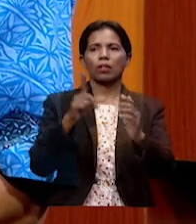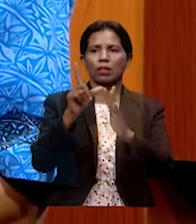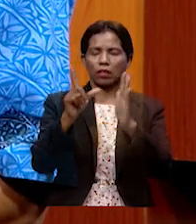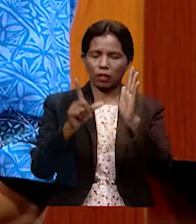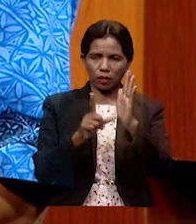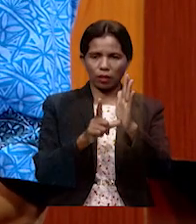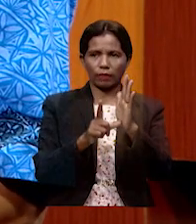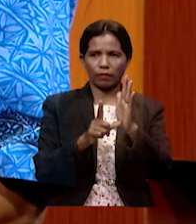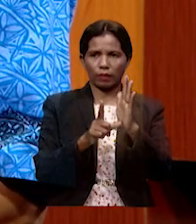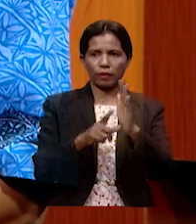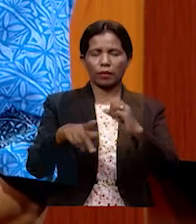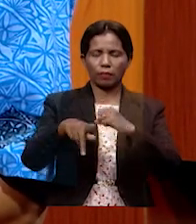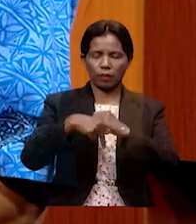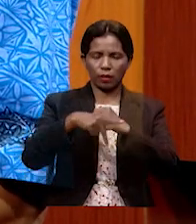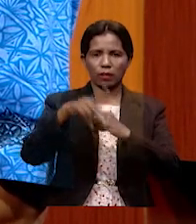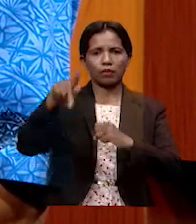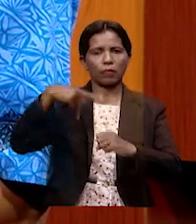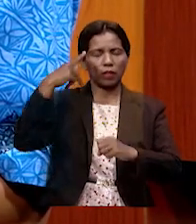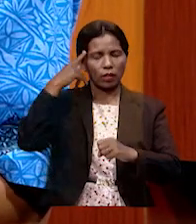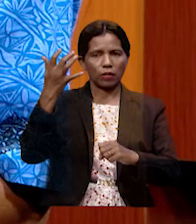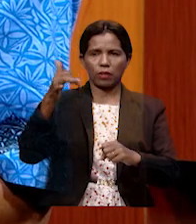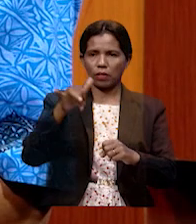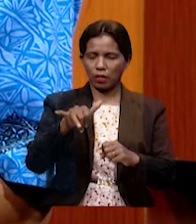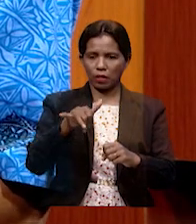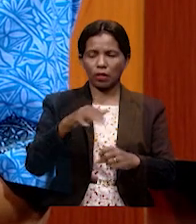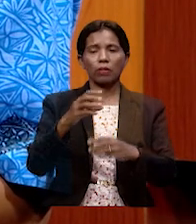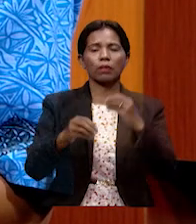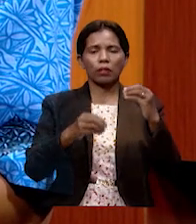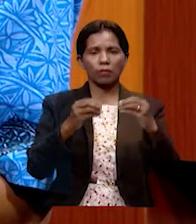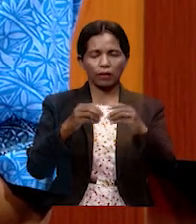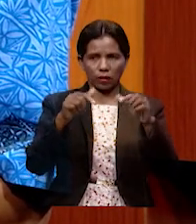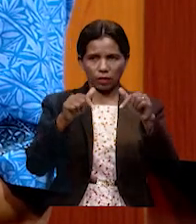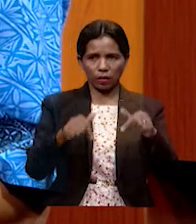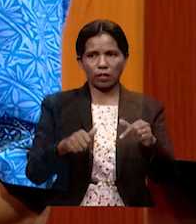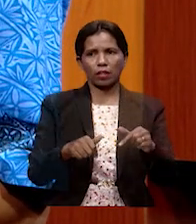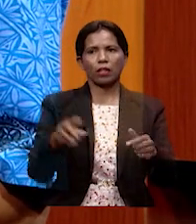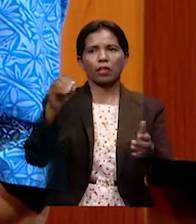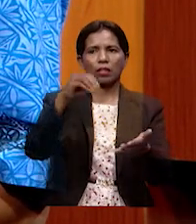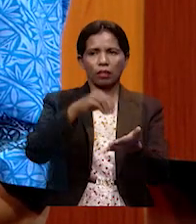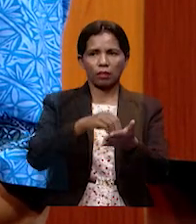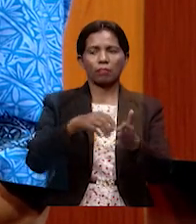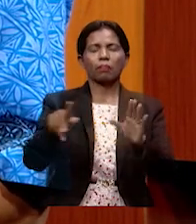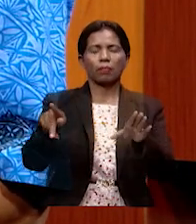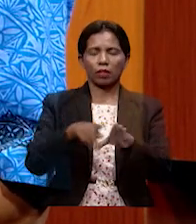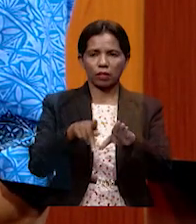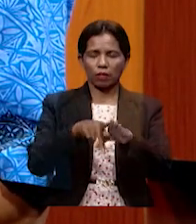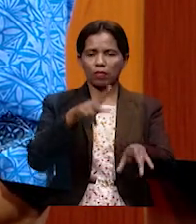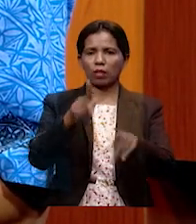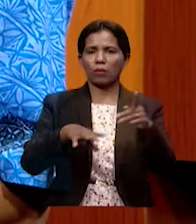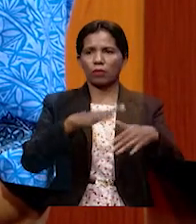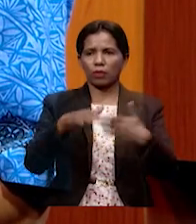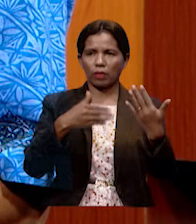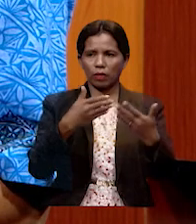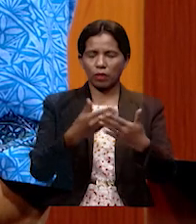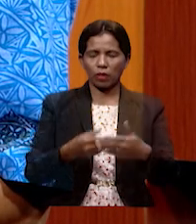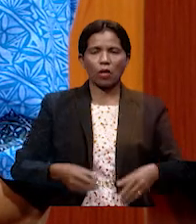lei, partidos políticos, Sira. Catac, e Hané necessita a participação do povo União, onde